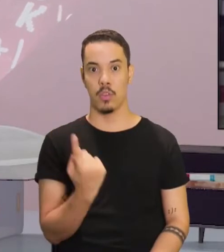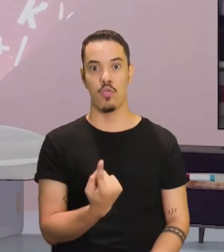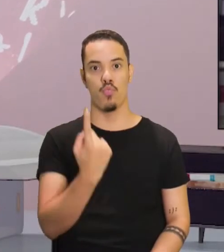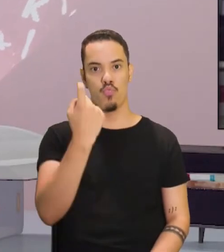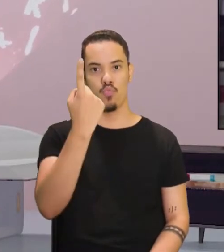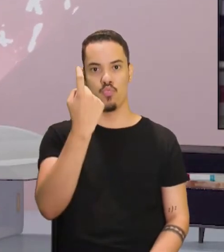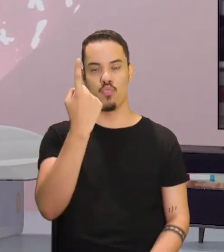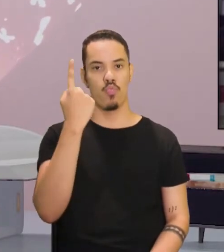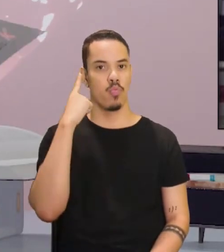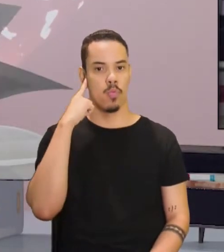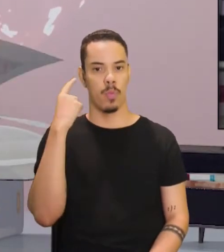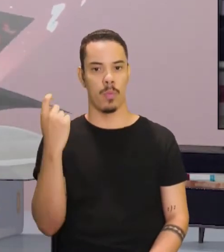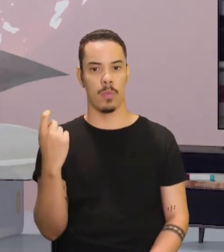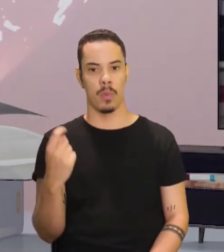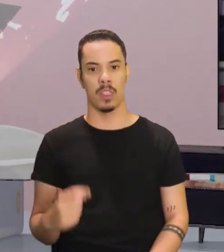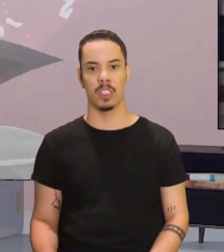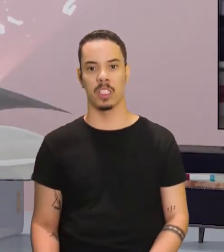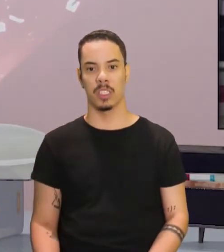mais um único som,